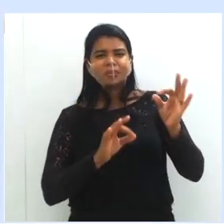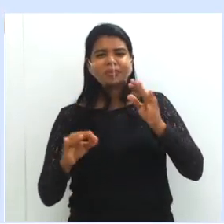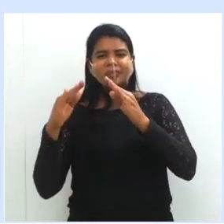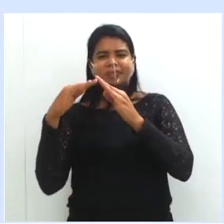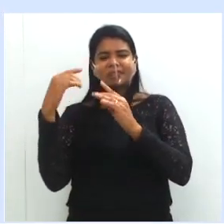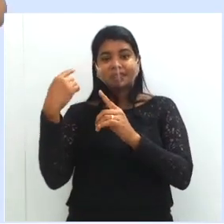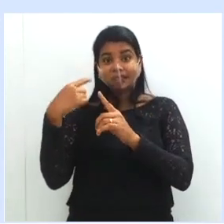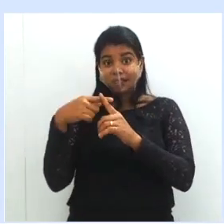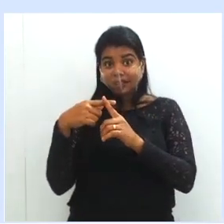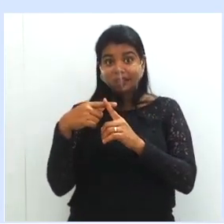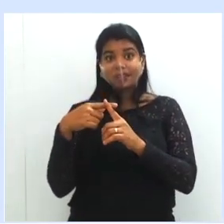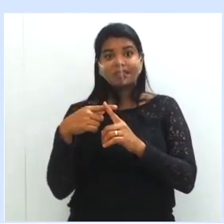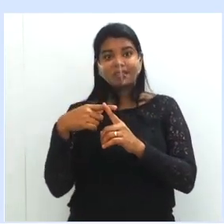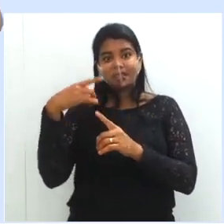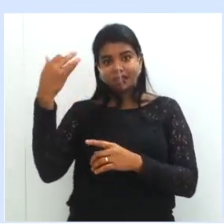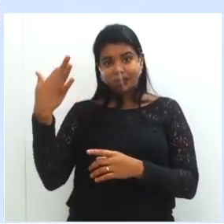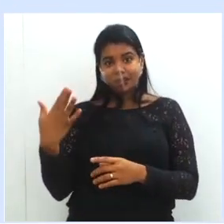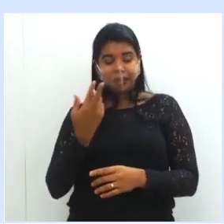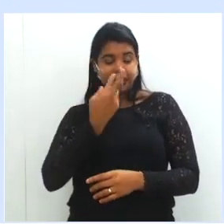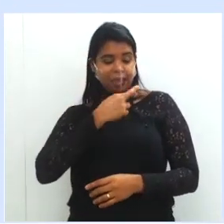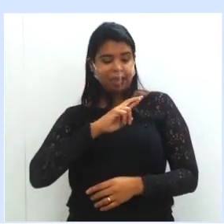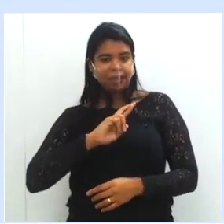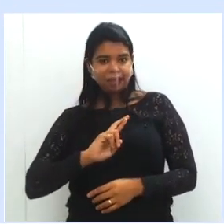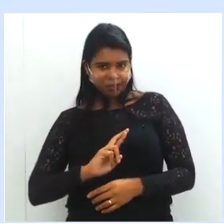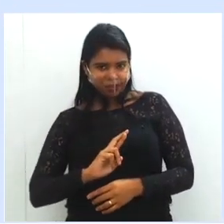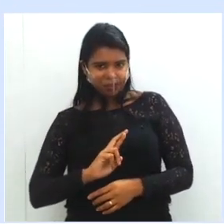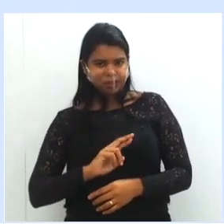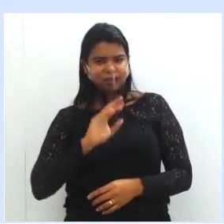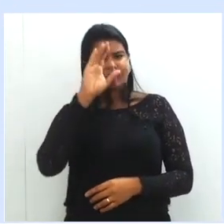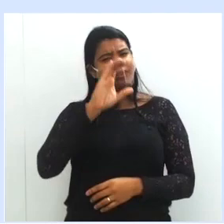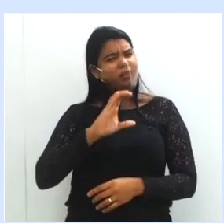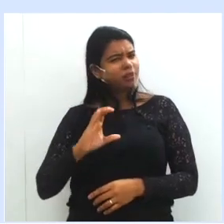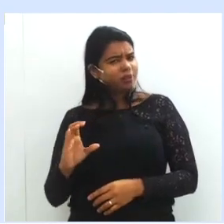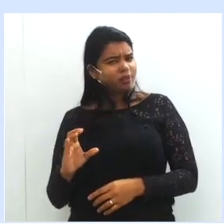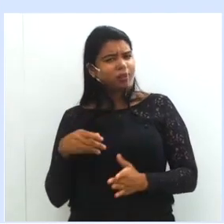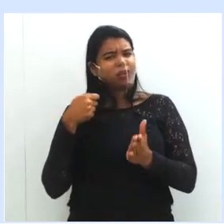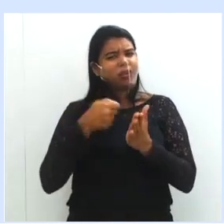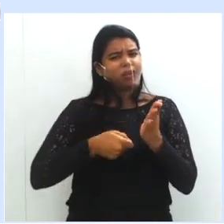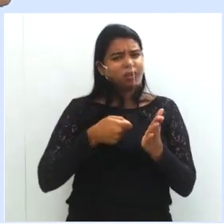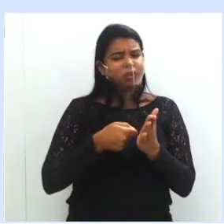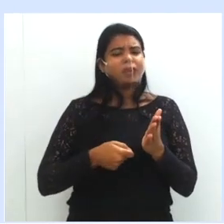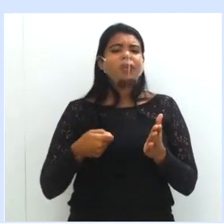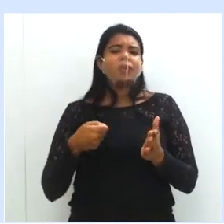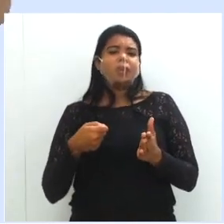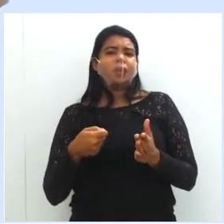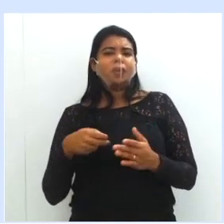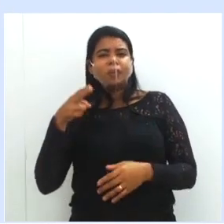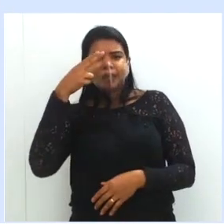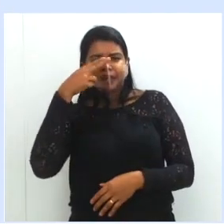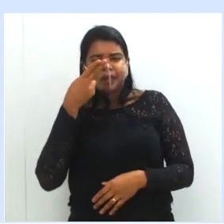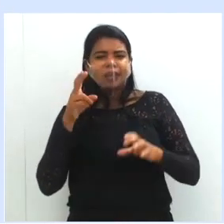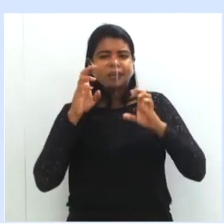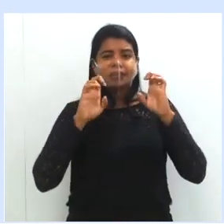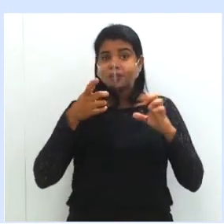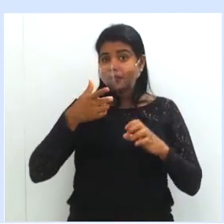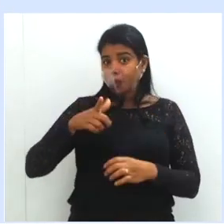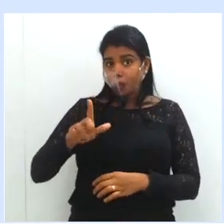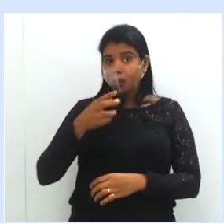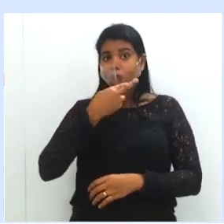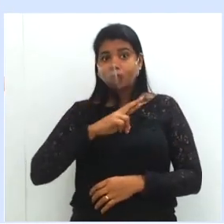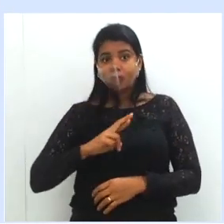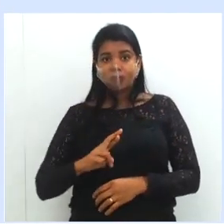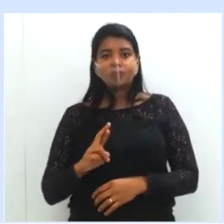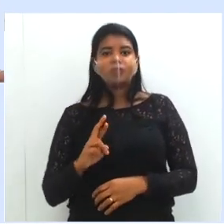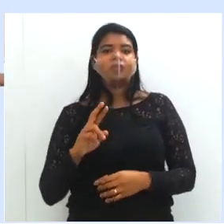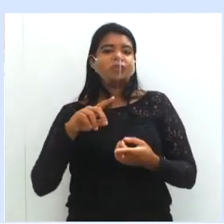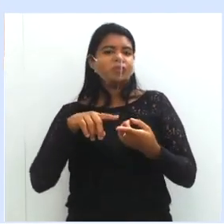da igreja, quando eu falar igreja aqui, falando de religião, tanto católica, quanto protestante, quanto outra denominação, nós temos